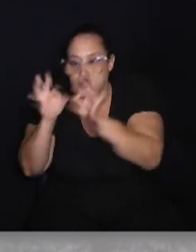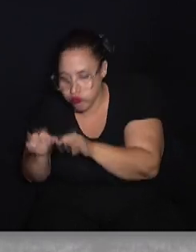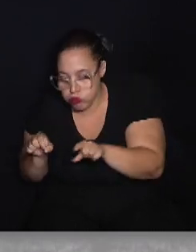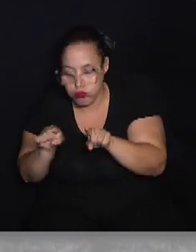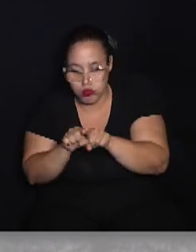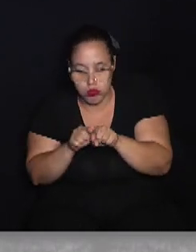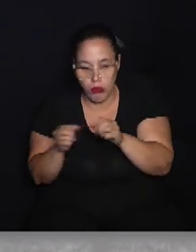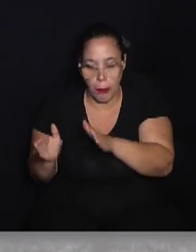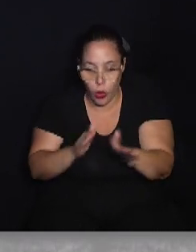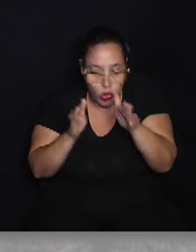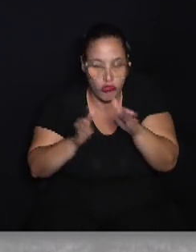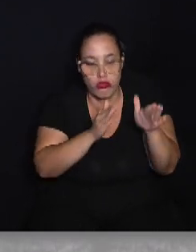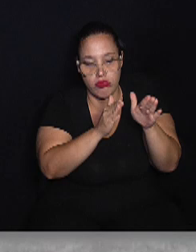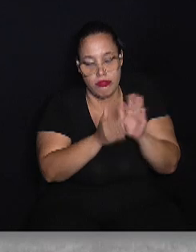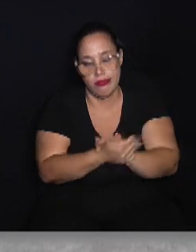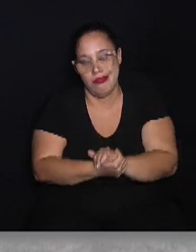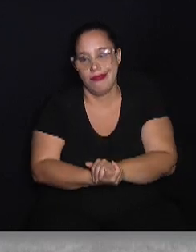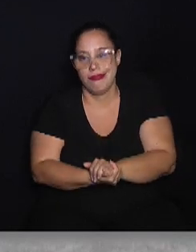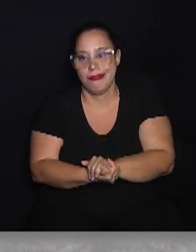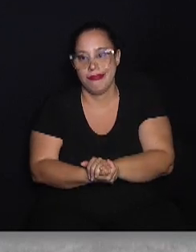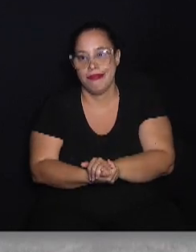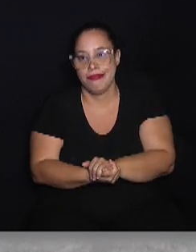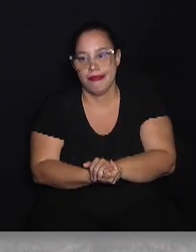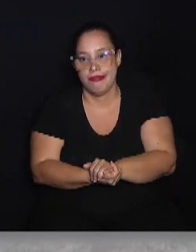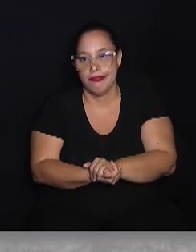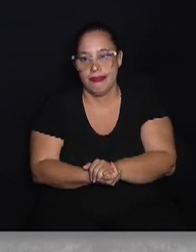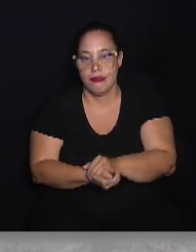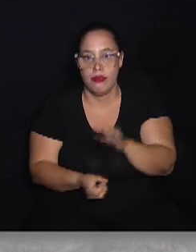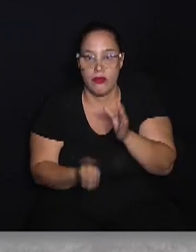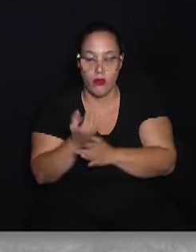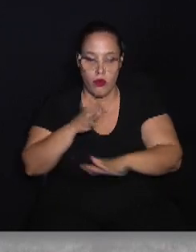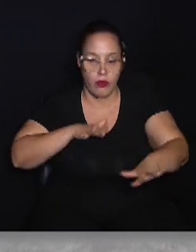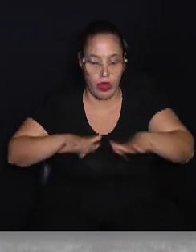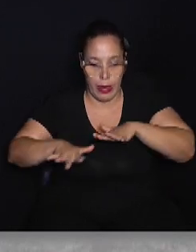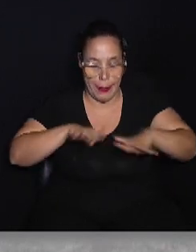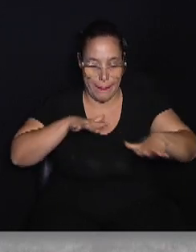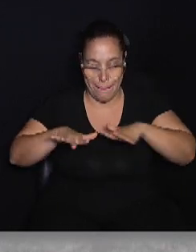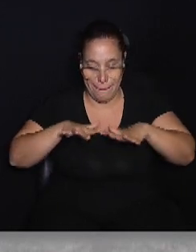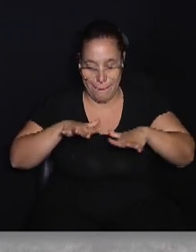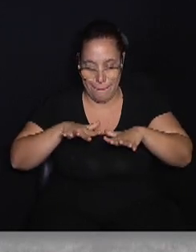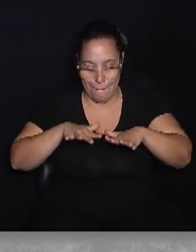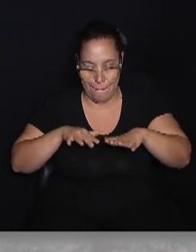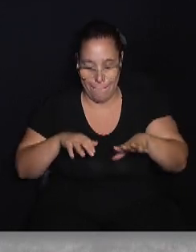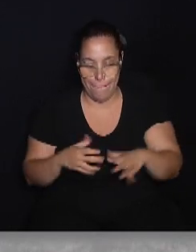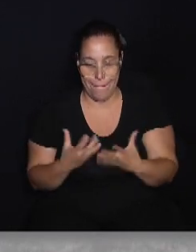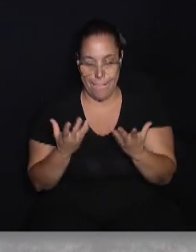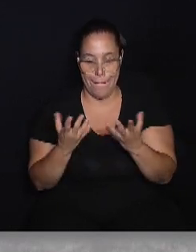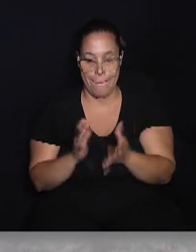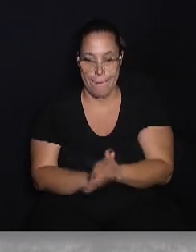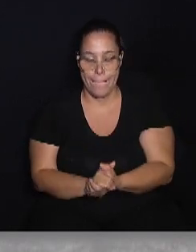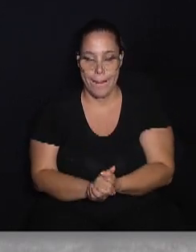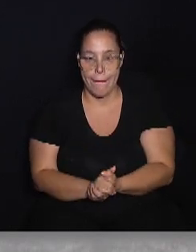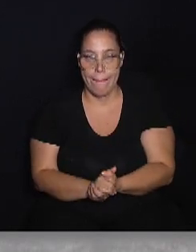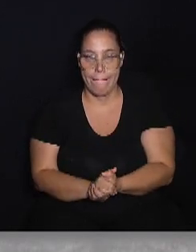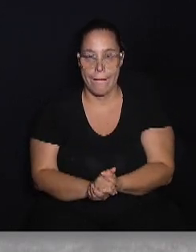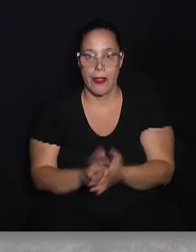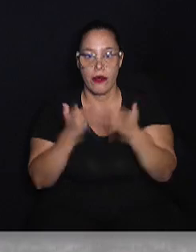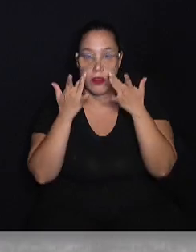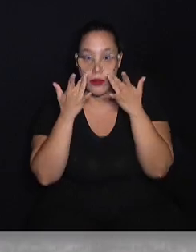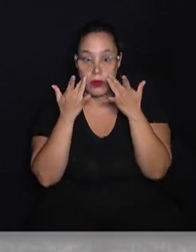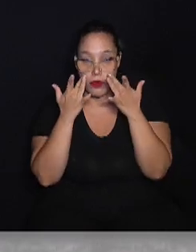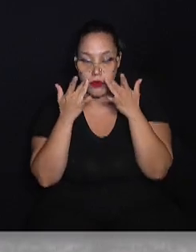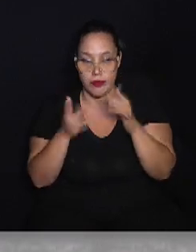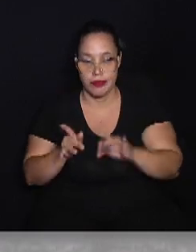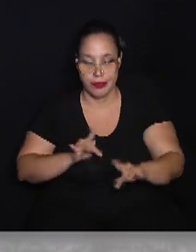que produz então é uma forma aí de criar uma mobilização da campanha eh eh da